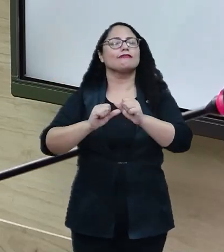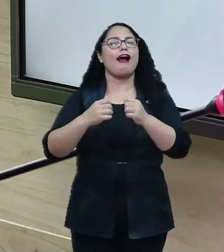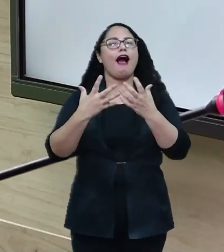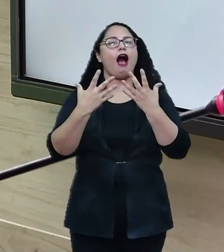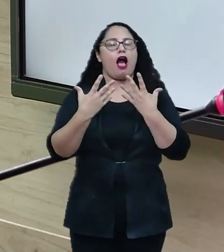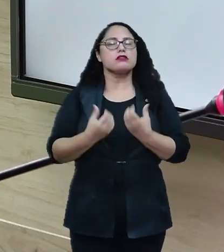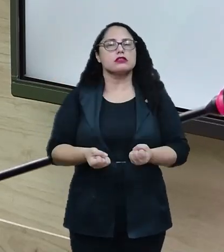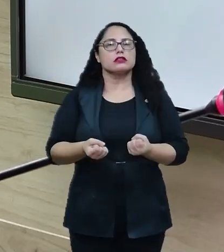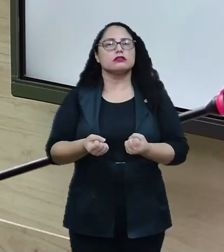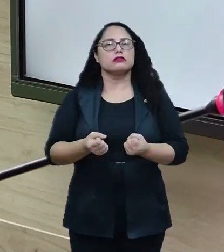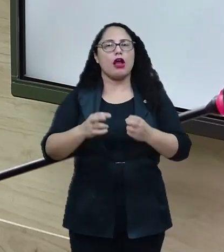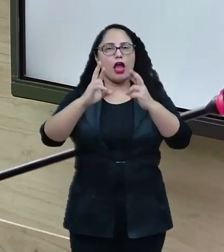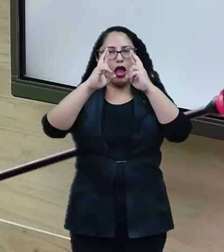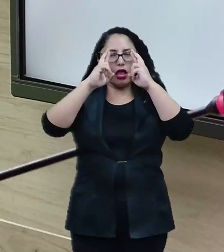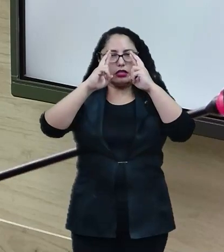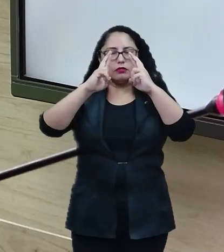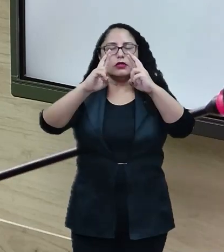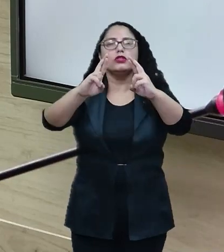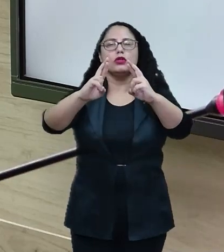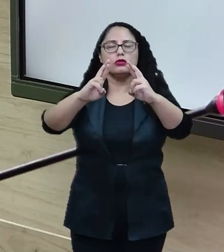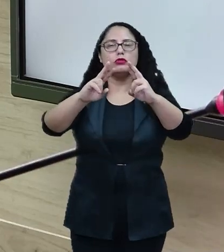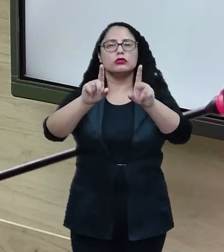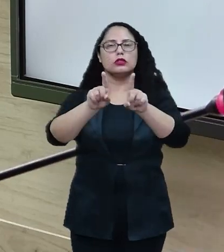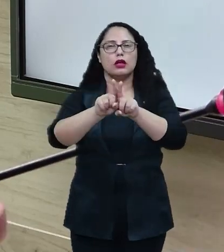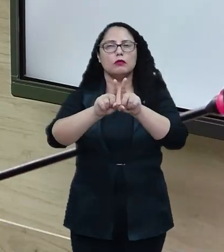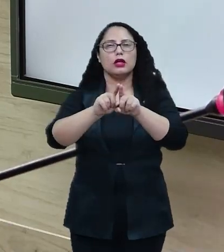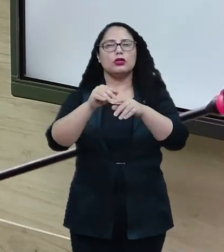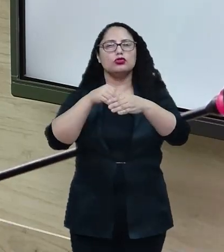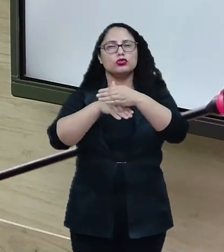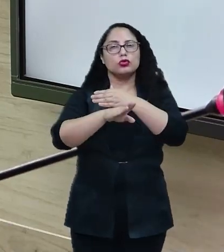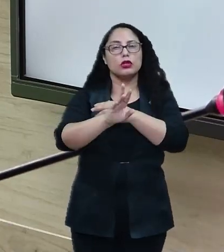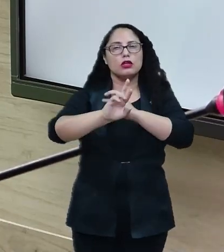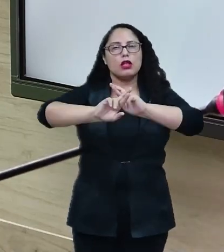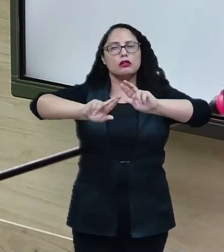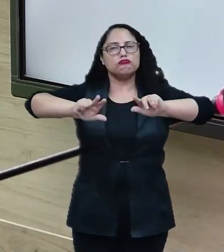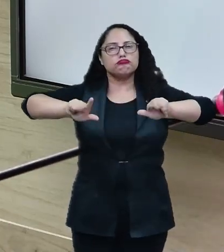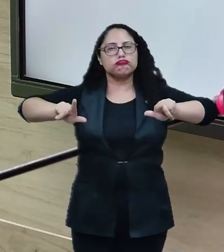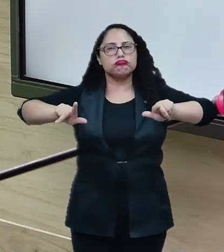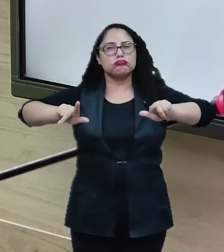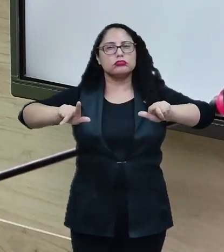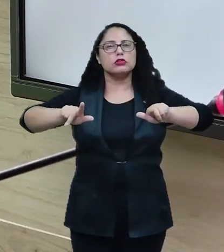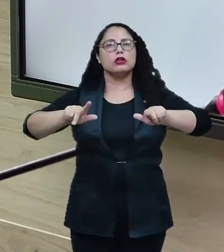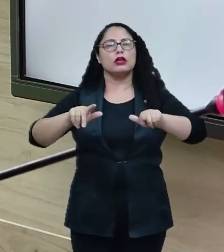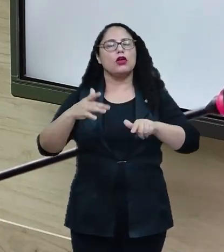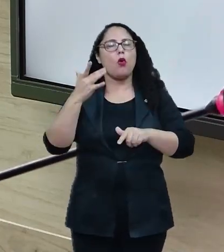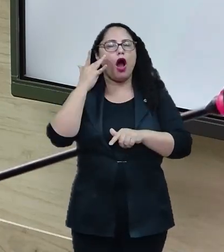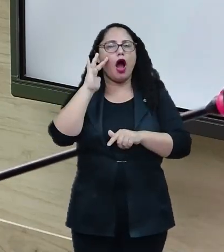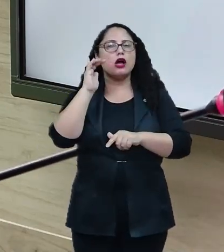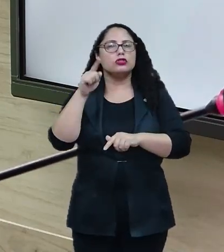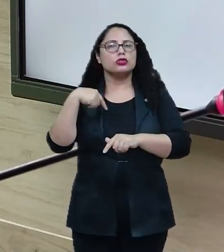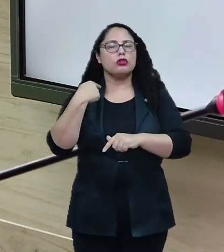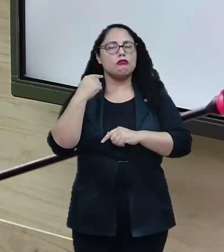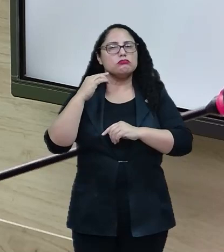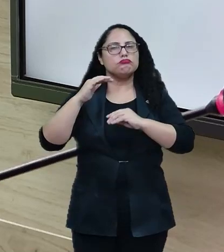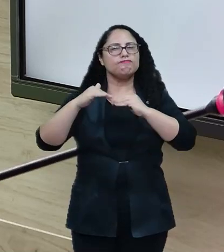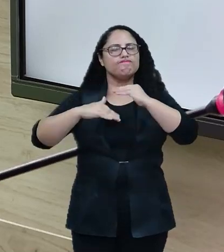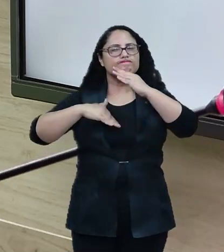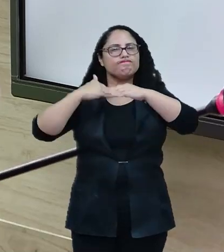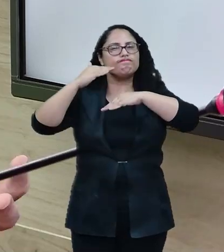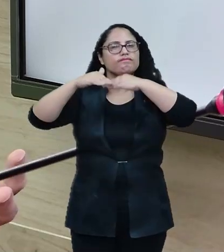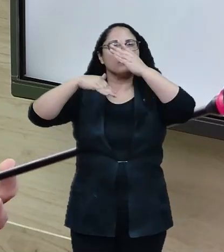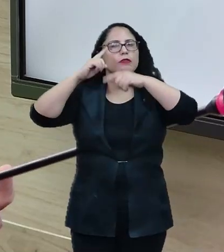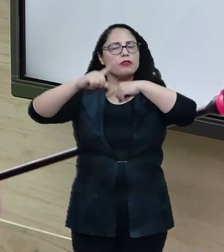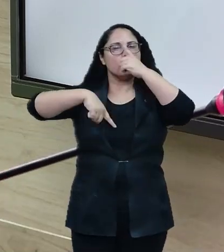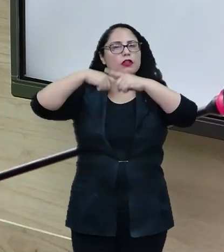tolerante, mais respeitador, né, dos costumes e da diversidade, e acho que com isso a gente cresce e quem